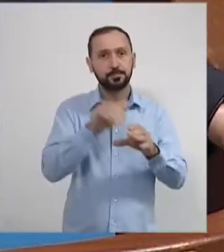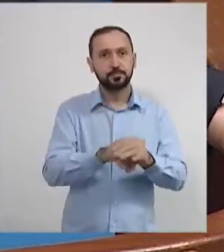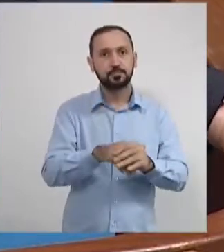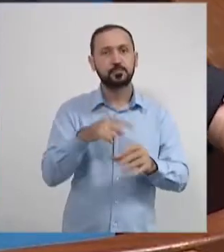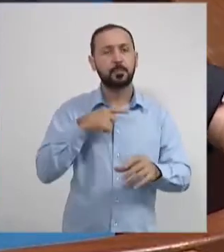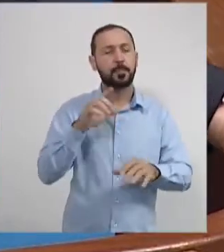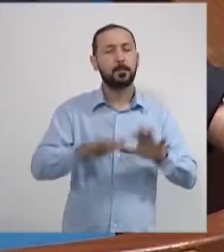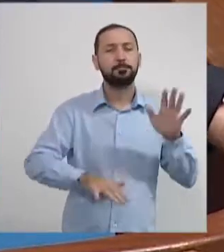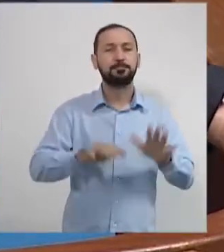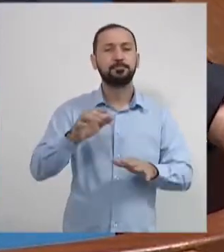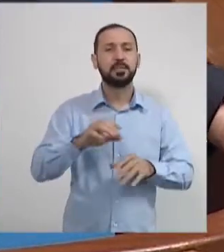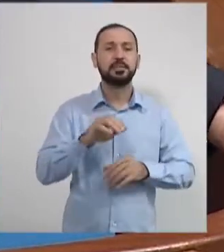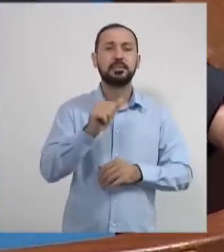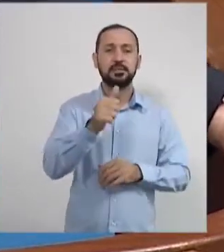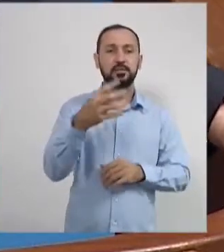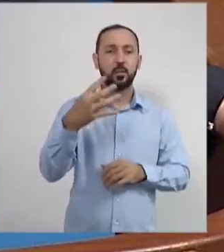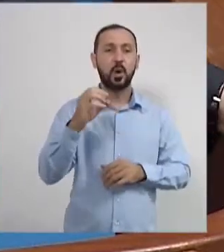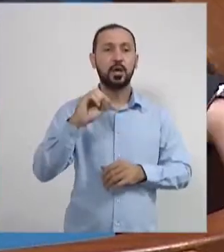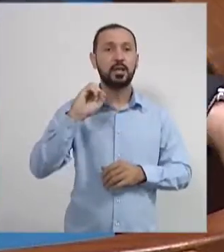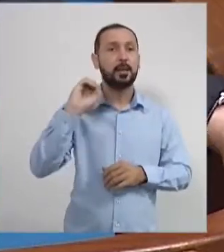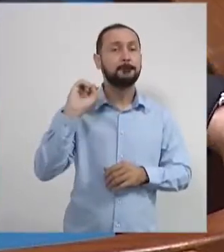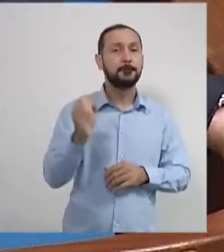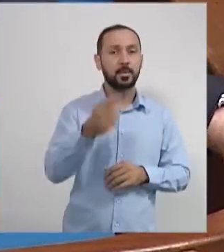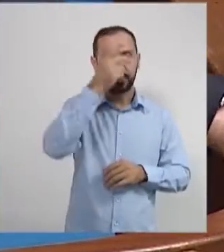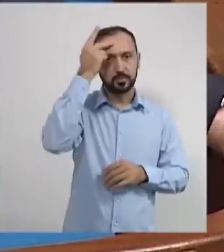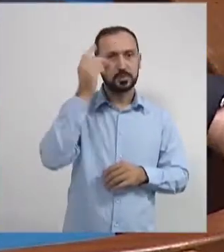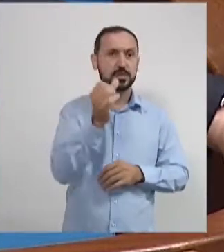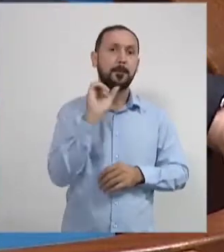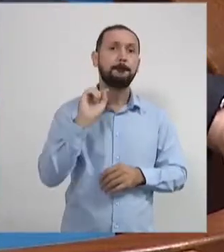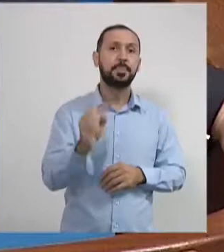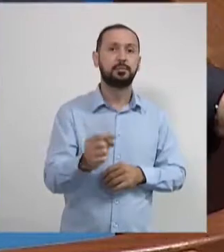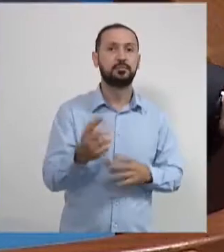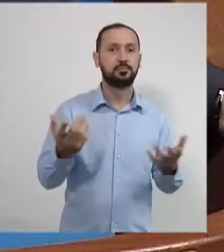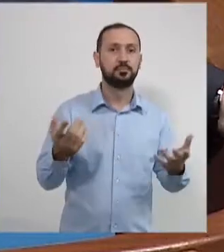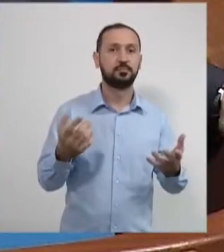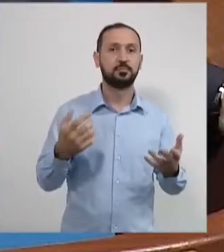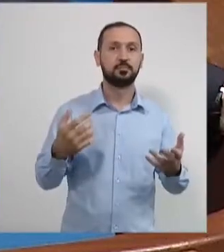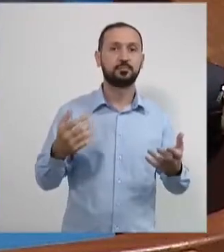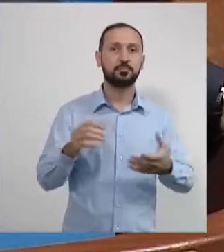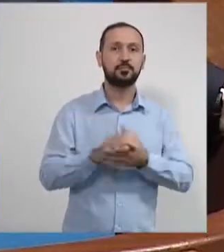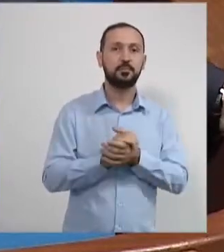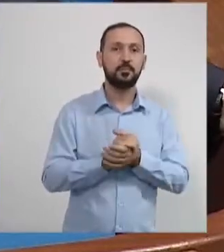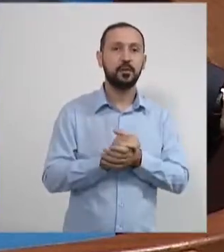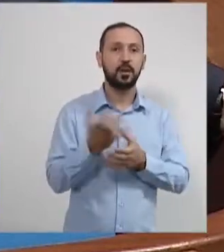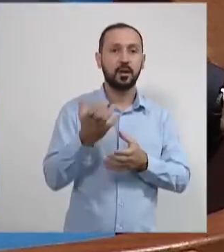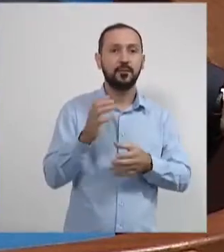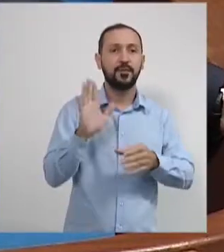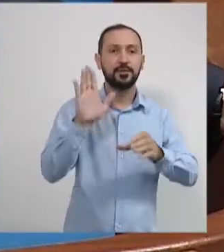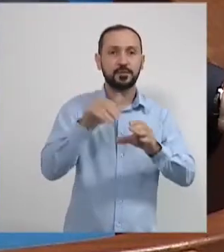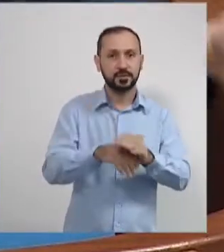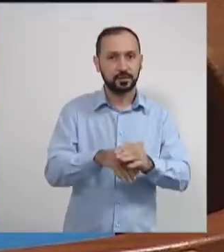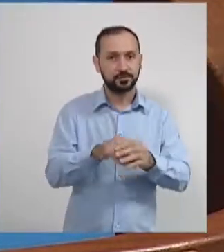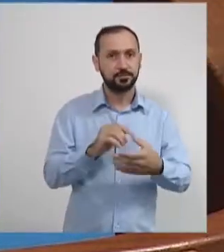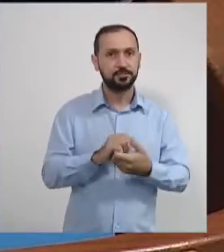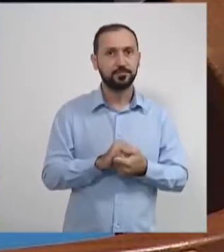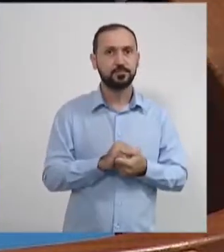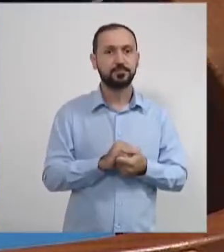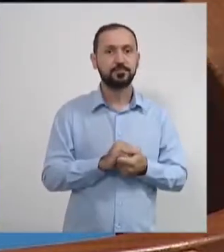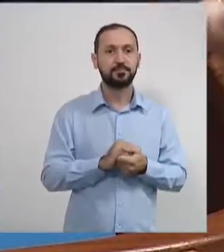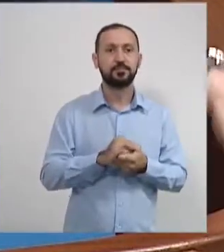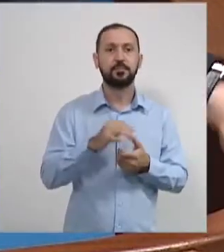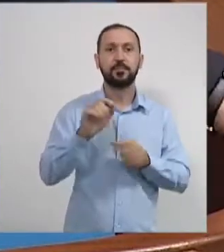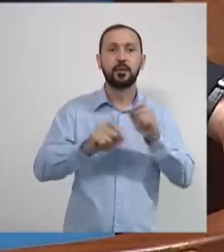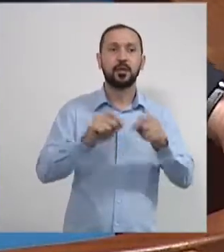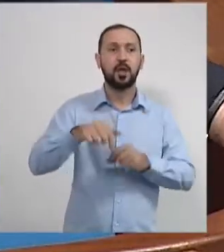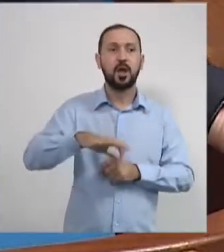gente tem aí 140 mil eleitores, 6 mil pessoas se dispõem a votar. Isso, e aí, por